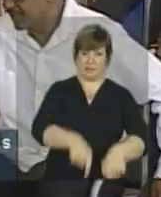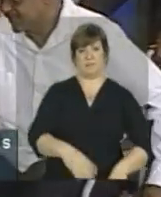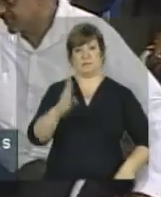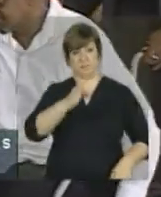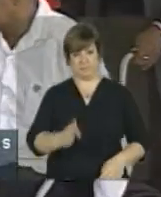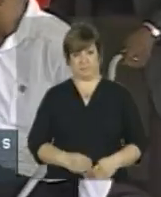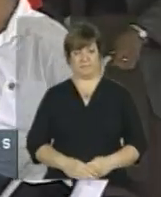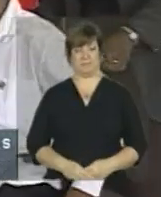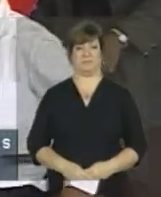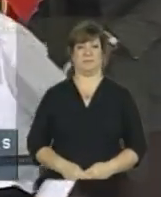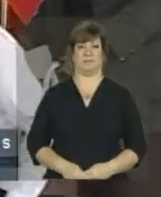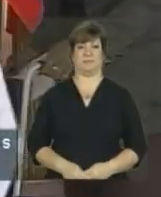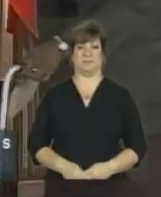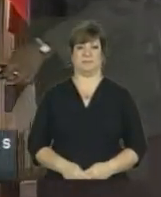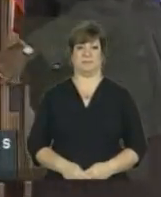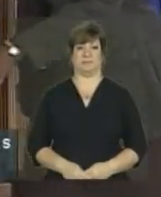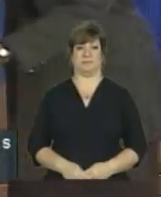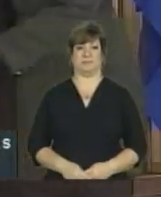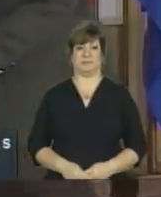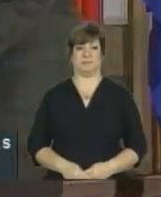representa.